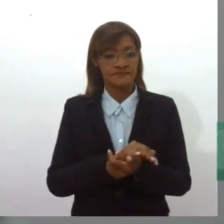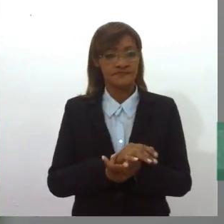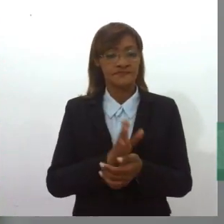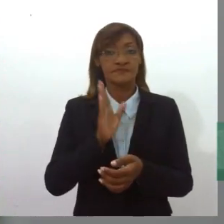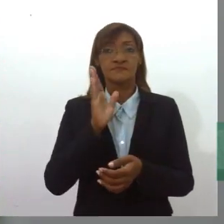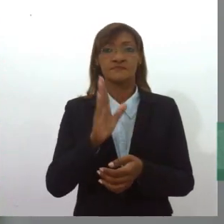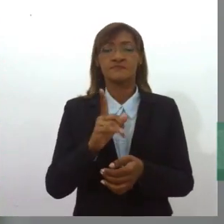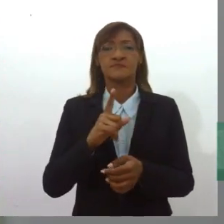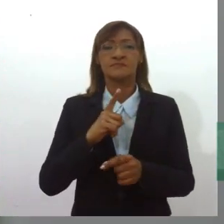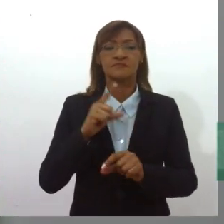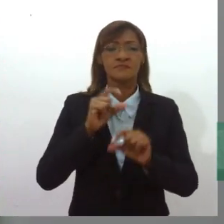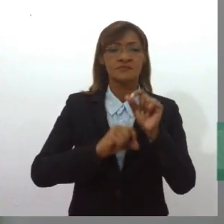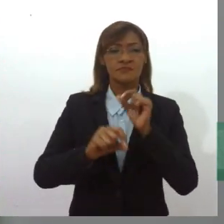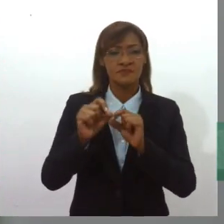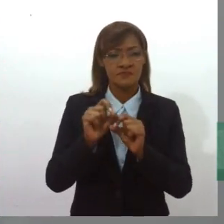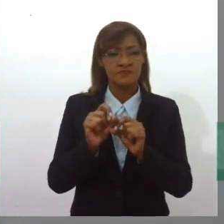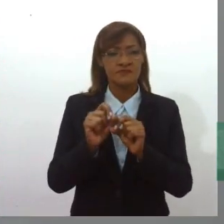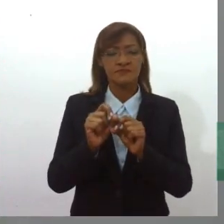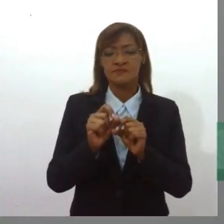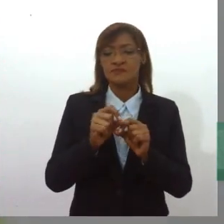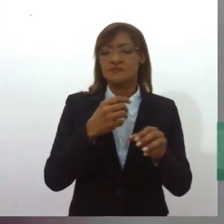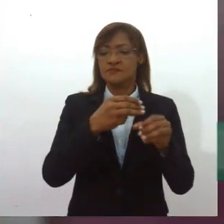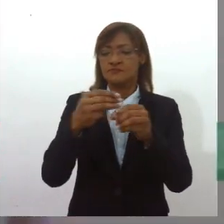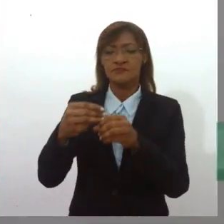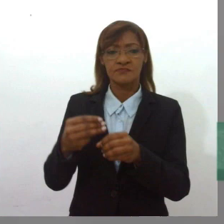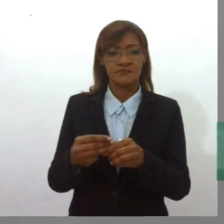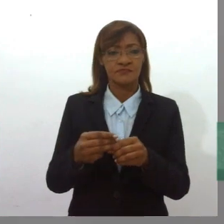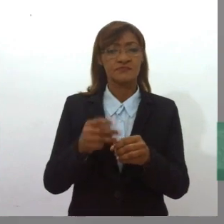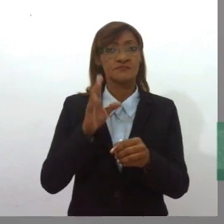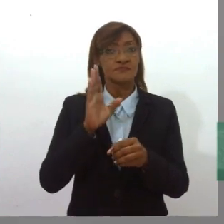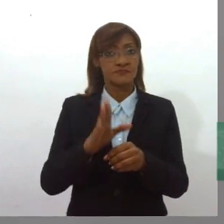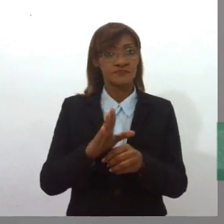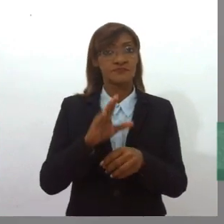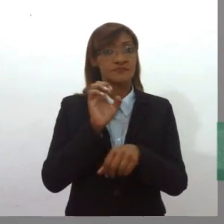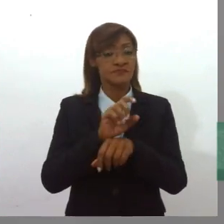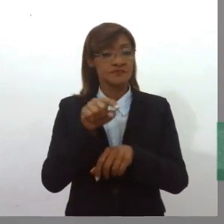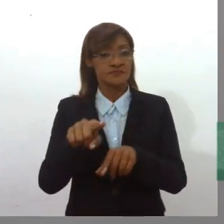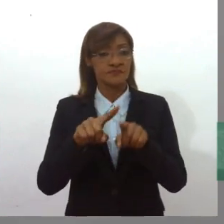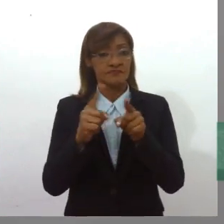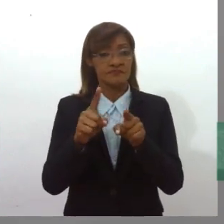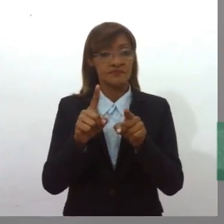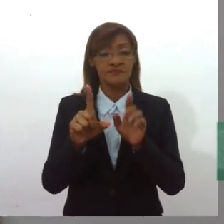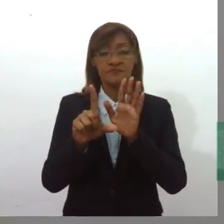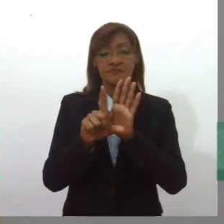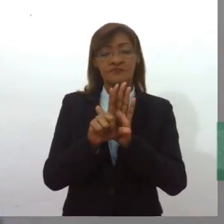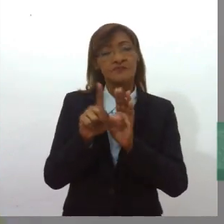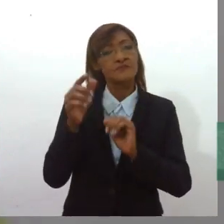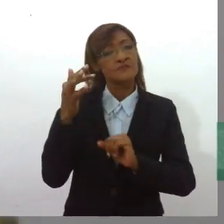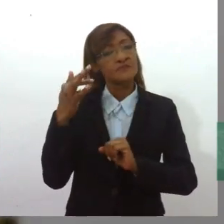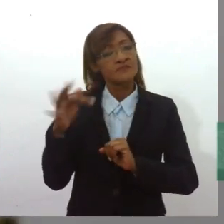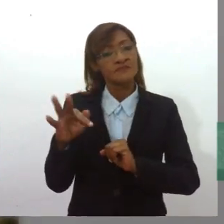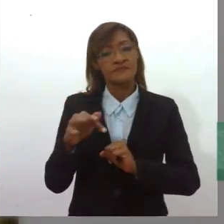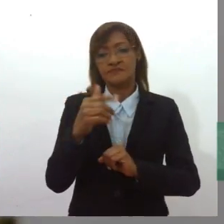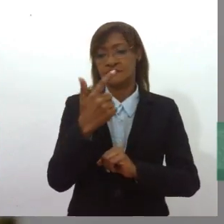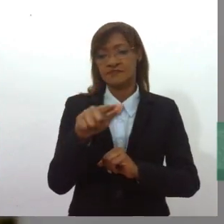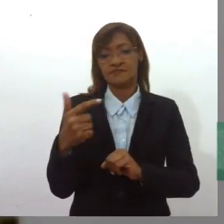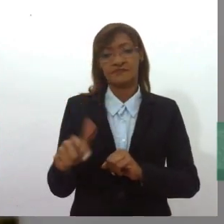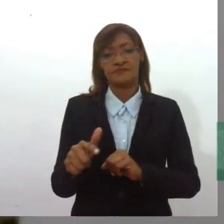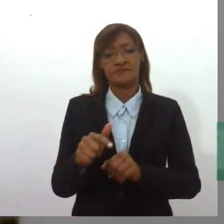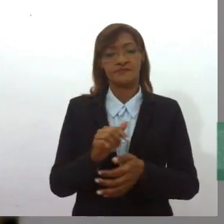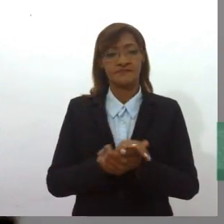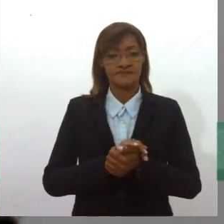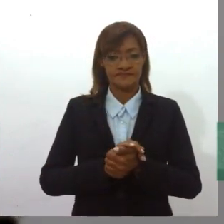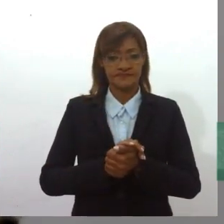essa proibição em diversos municípios estados mas a gente ainda não tem uma lei federal então a gente espera que ela seja sancionada